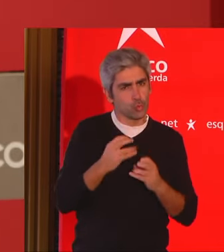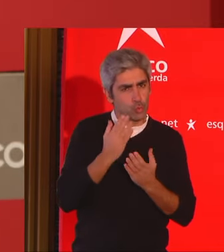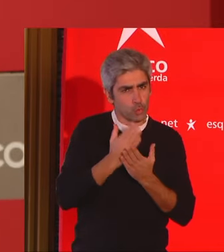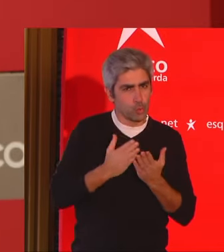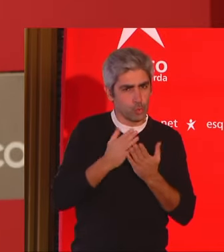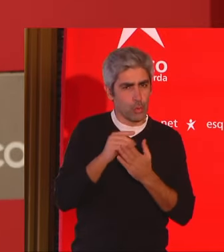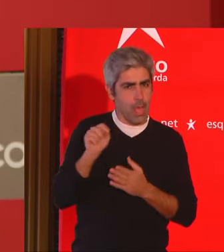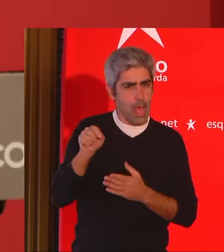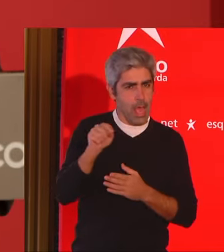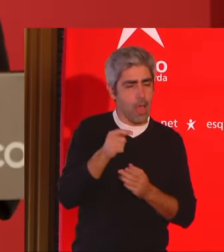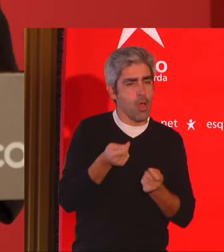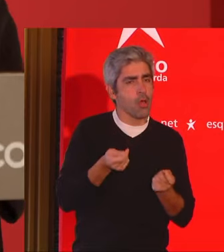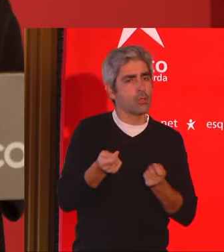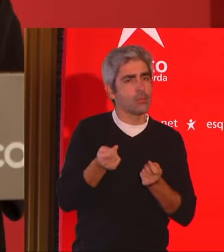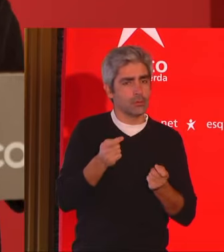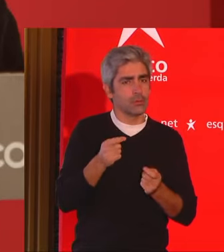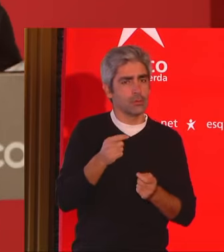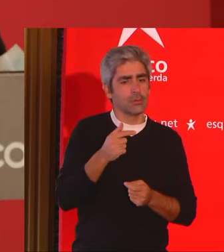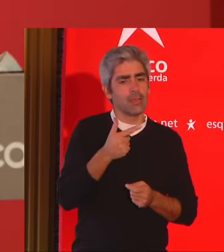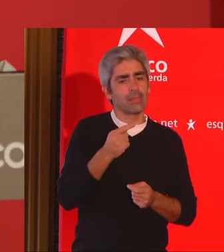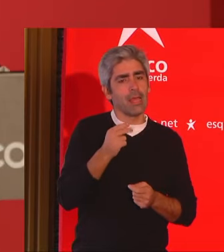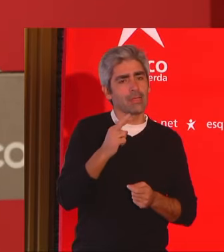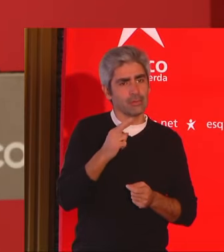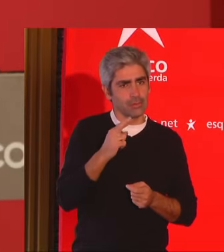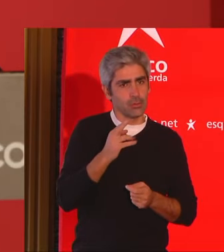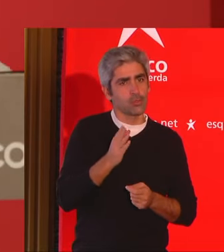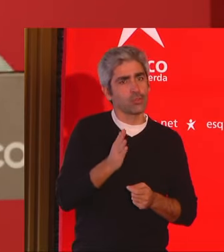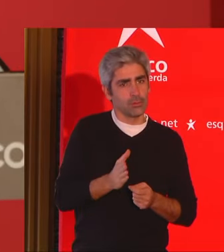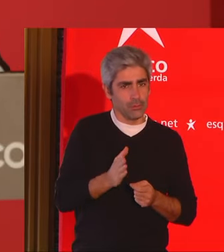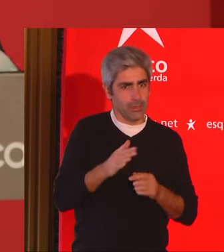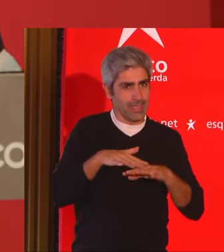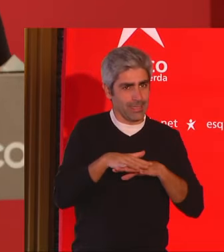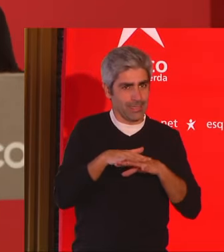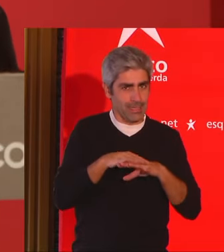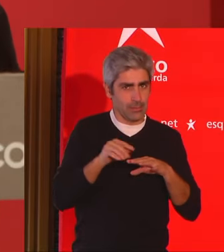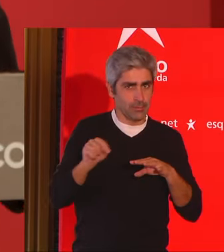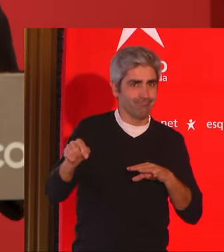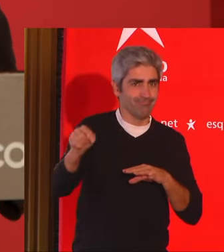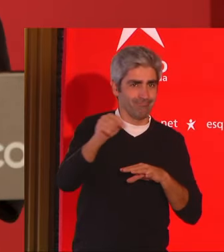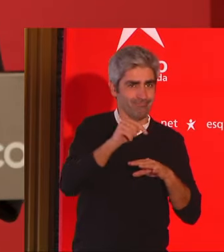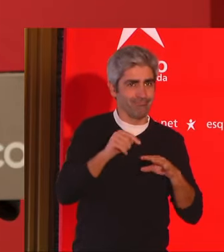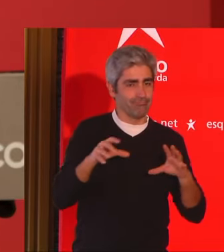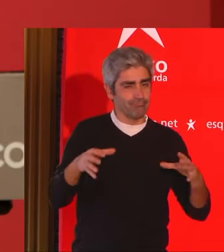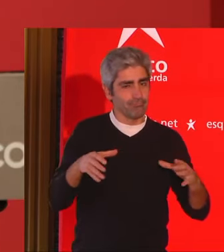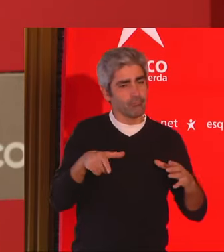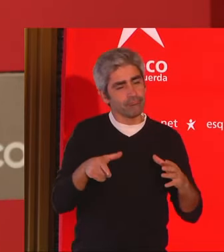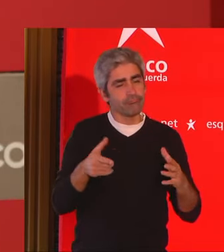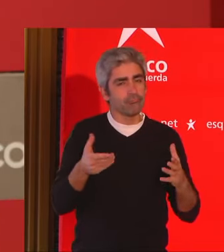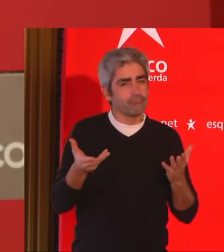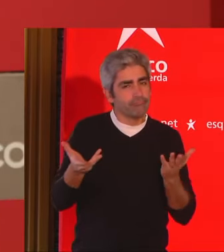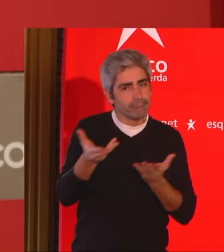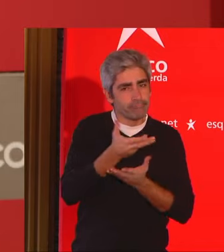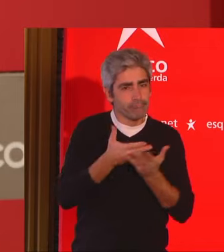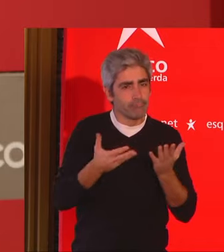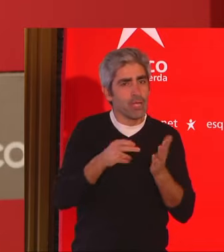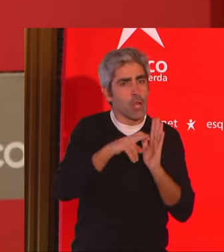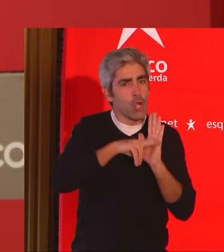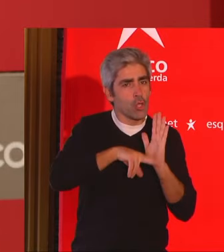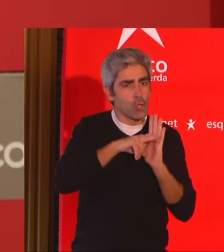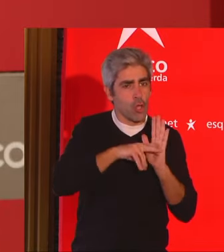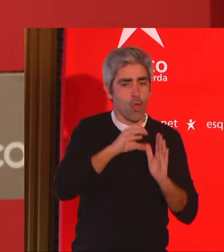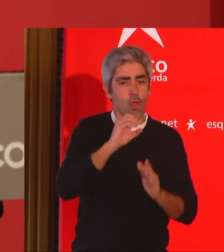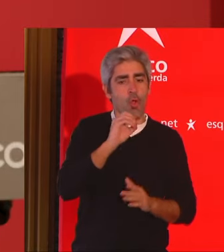recomendo, da organização Tax Justice Network, que demonstra exatamente, com base nos relatórios